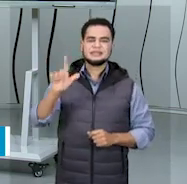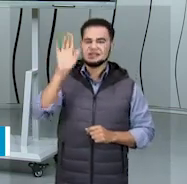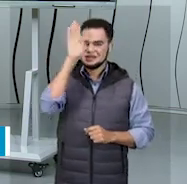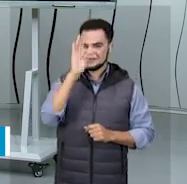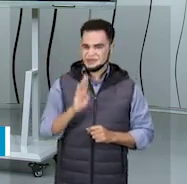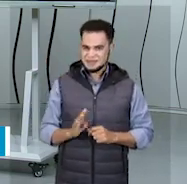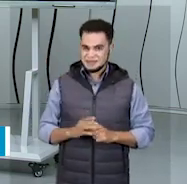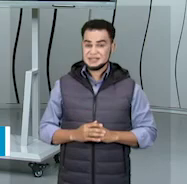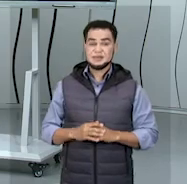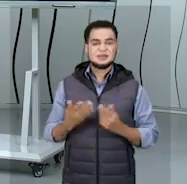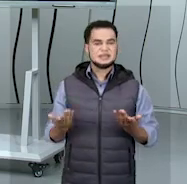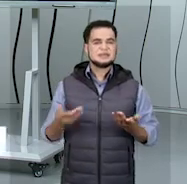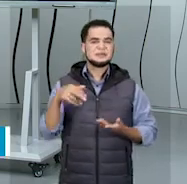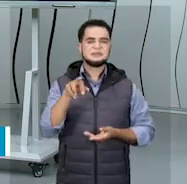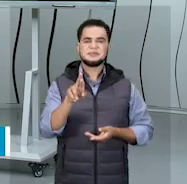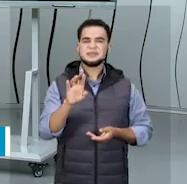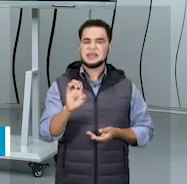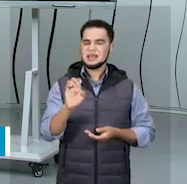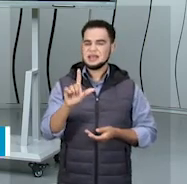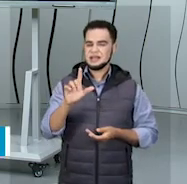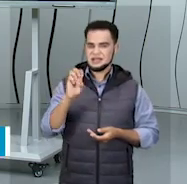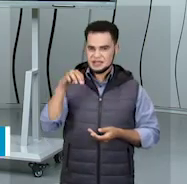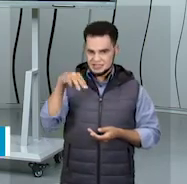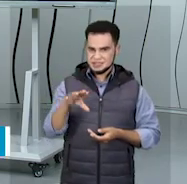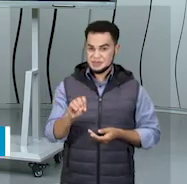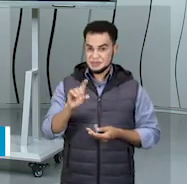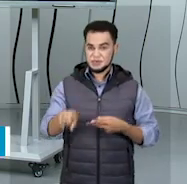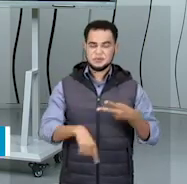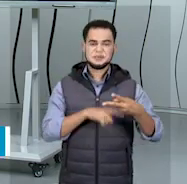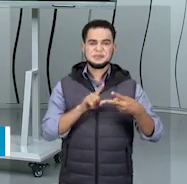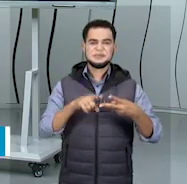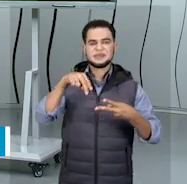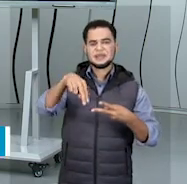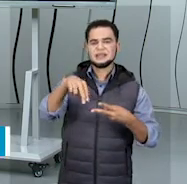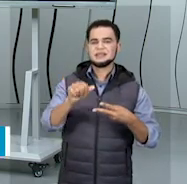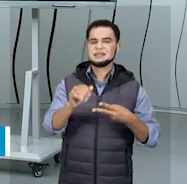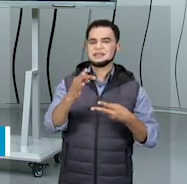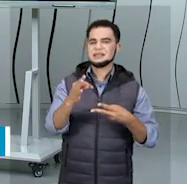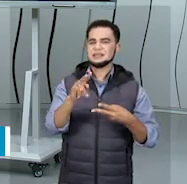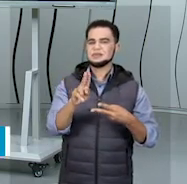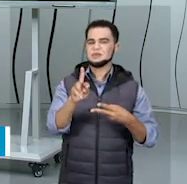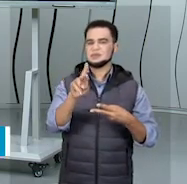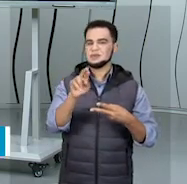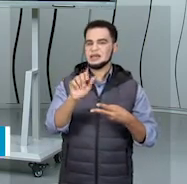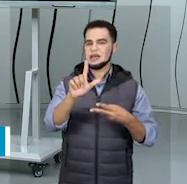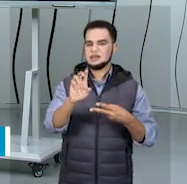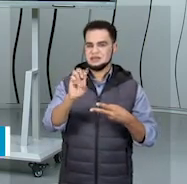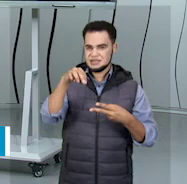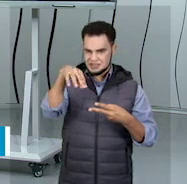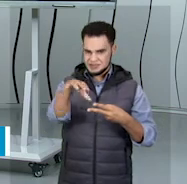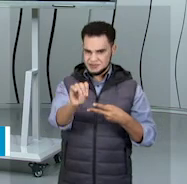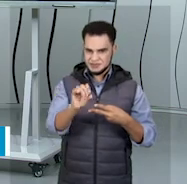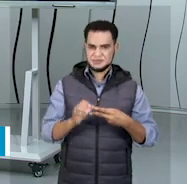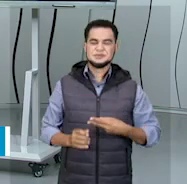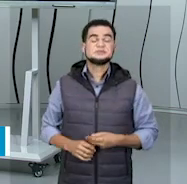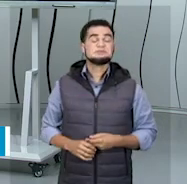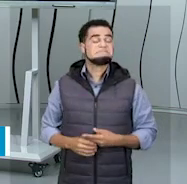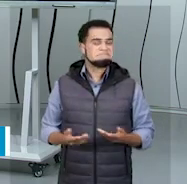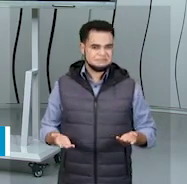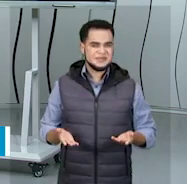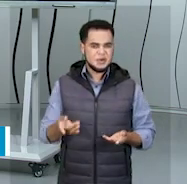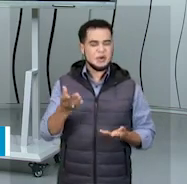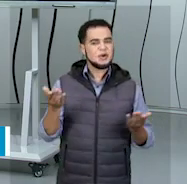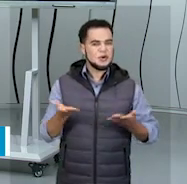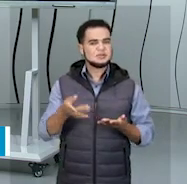Brasil, que é o realismo e o naturalismo. Portanto, nós iremos conhecer